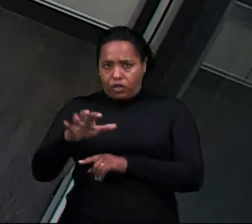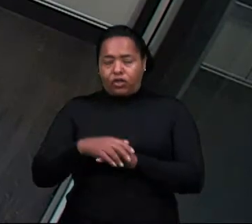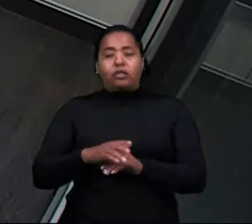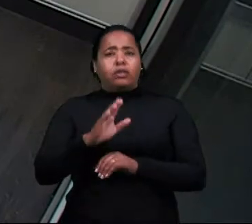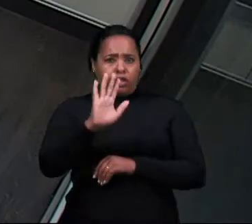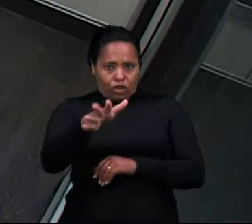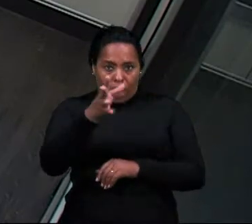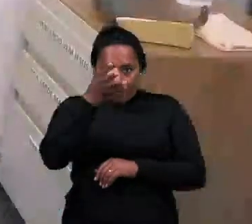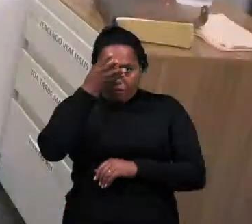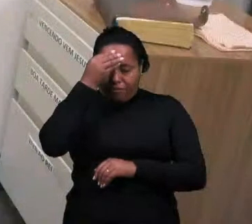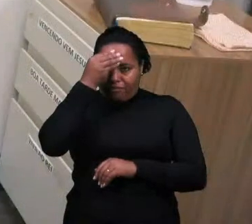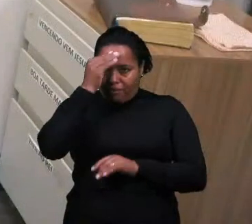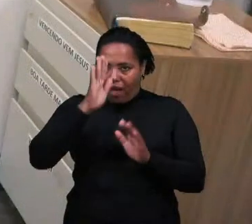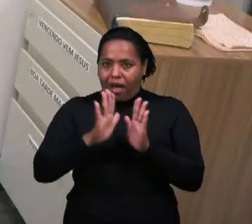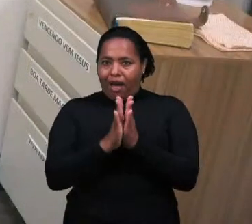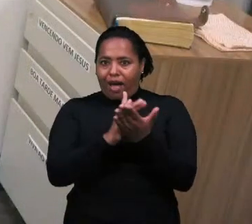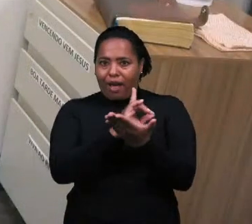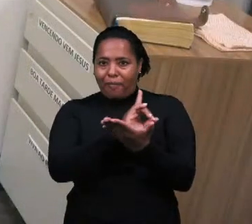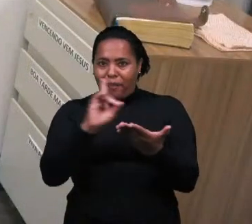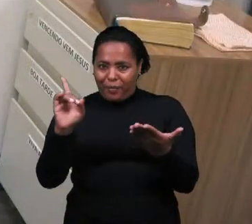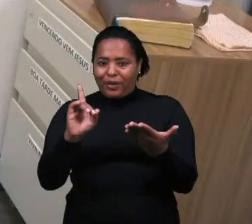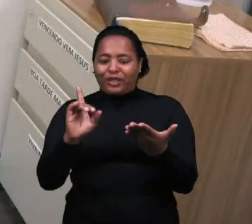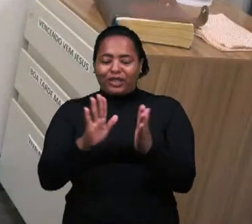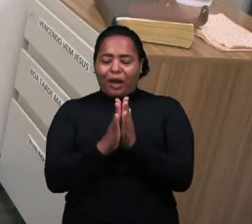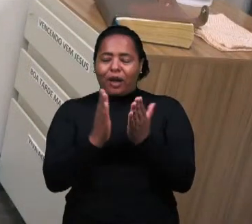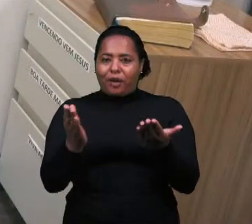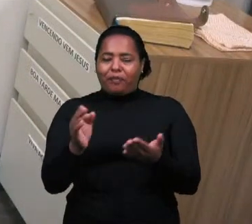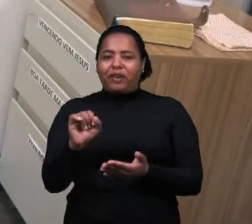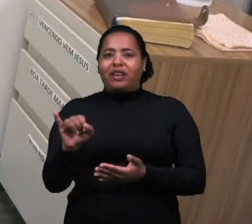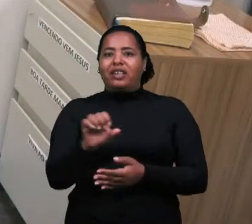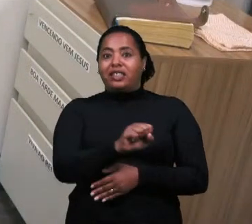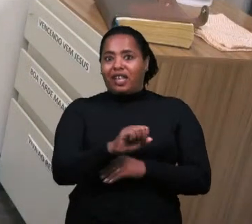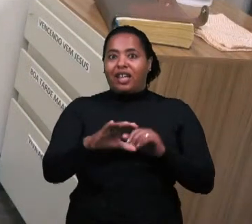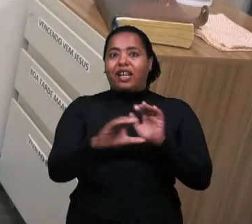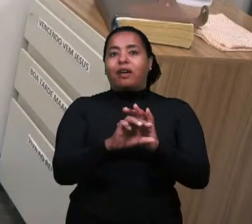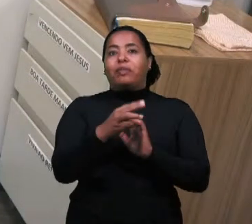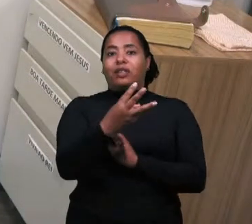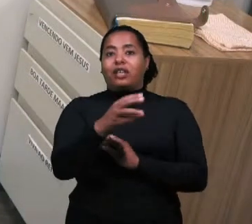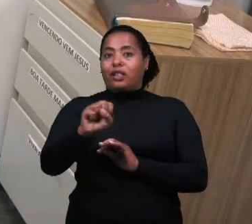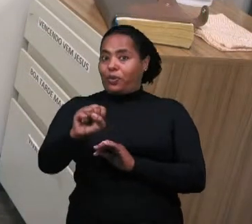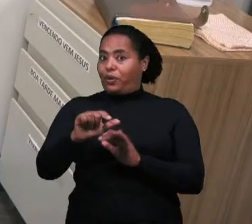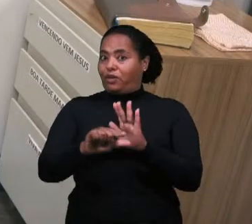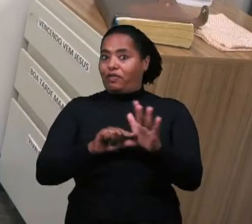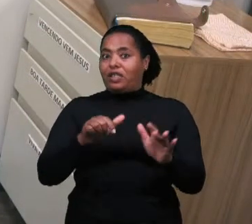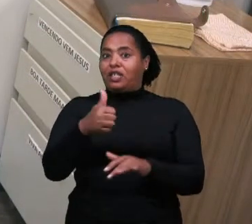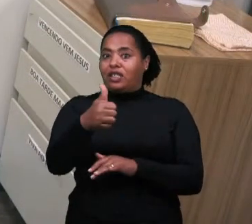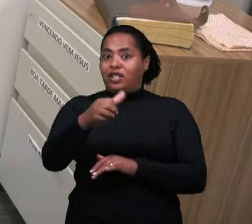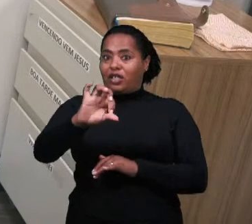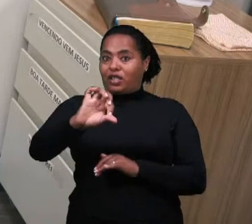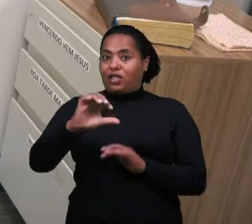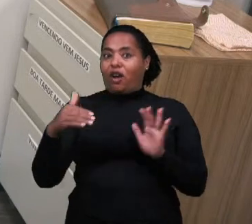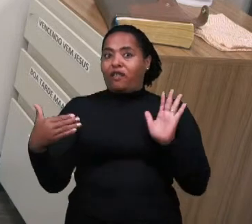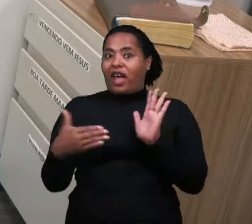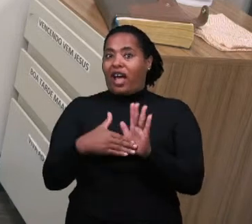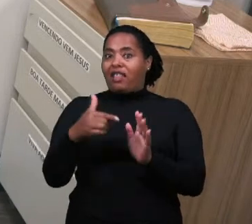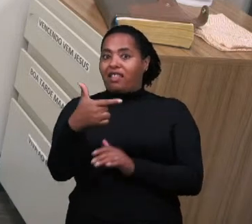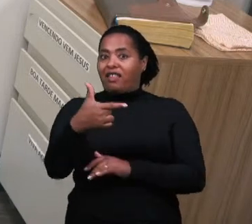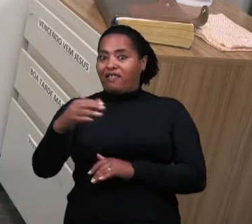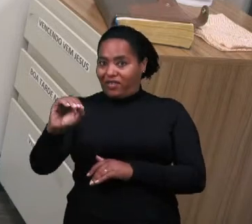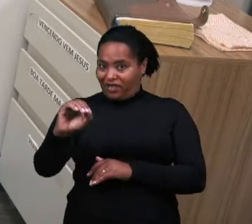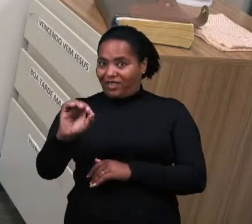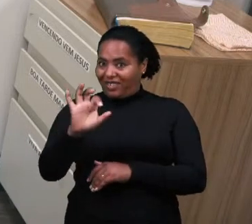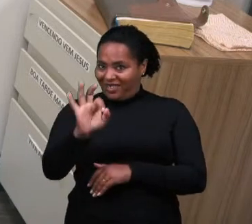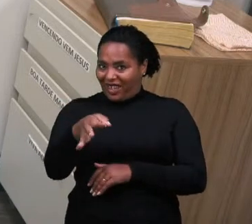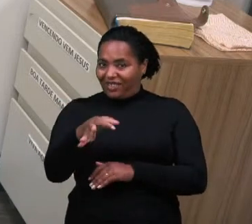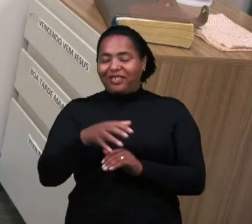já deixa a Bíblia aberta. Profeta Isaías, capítulo 38, nos versos 19 e 20.